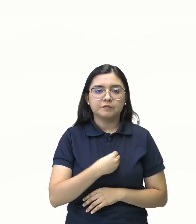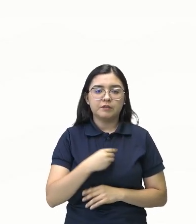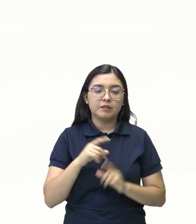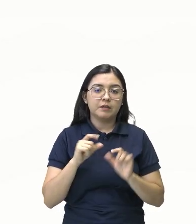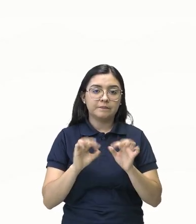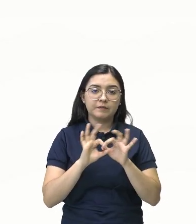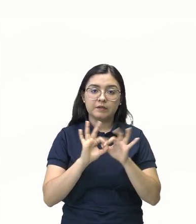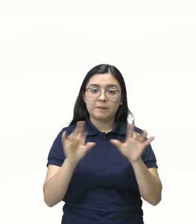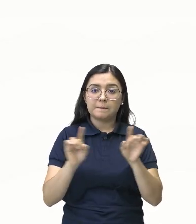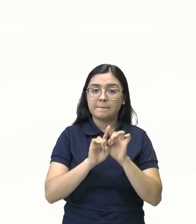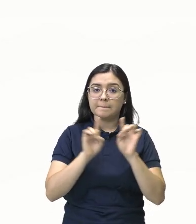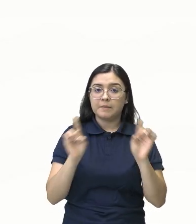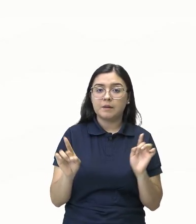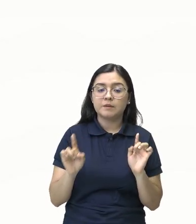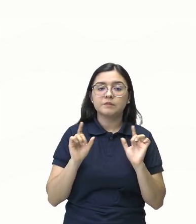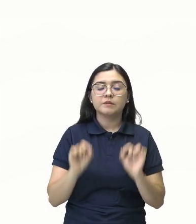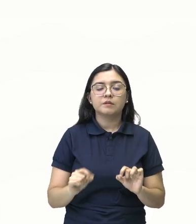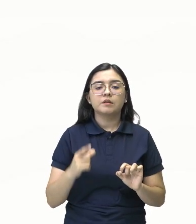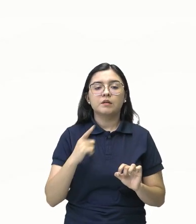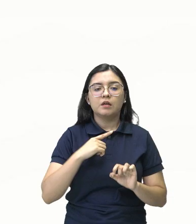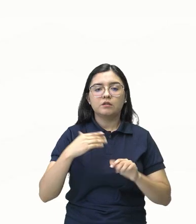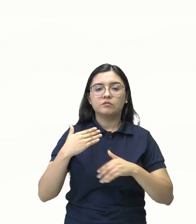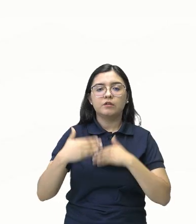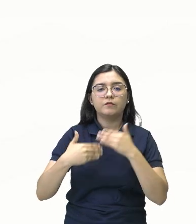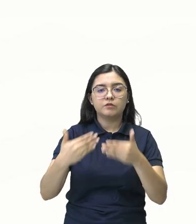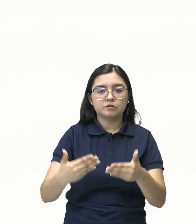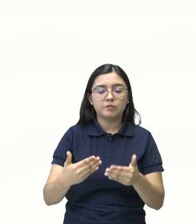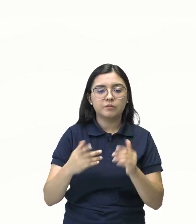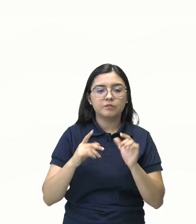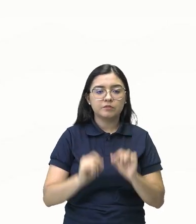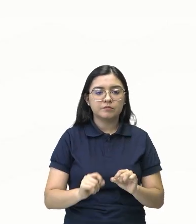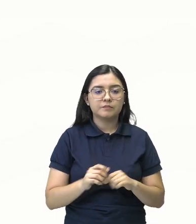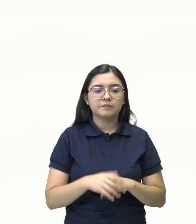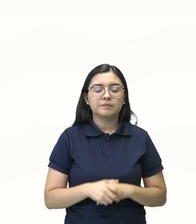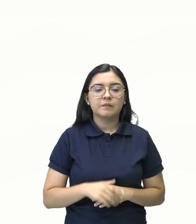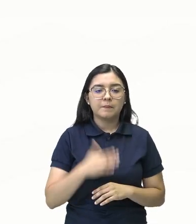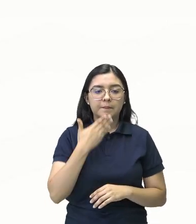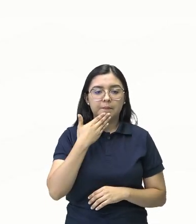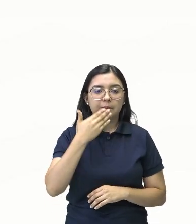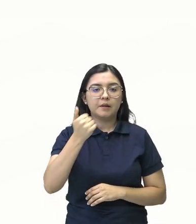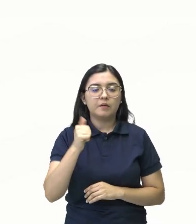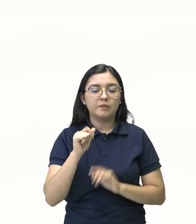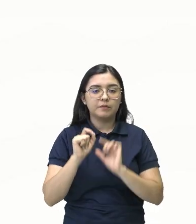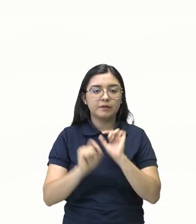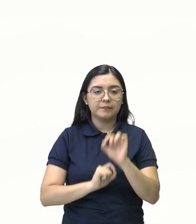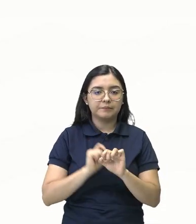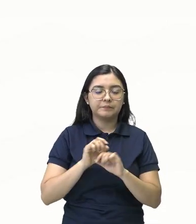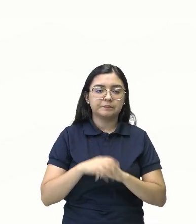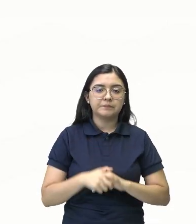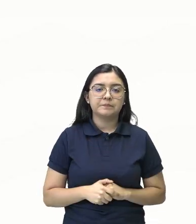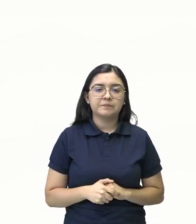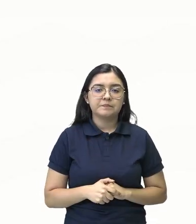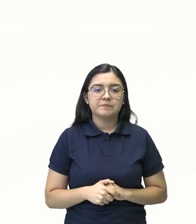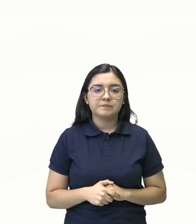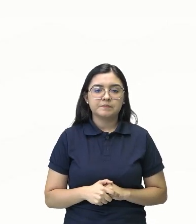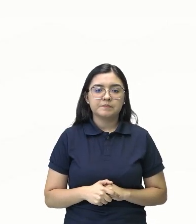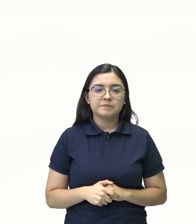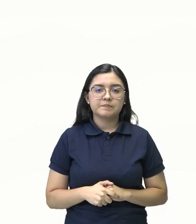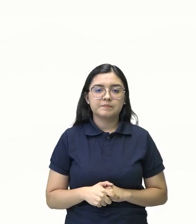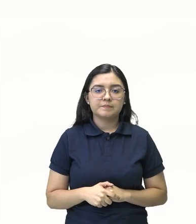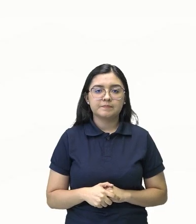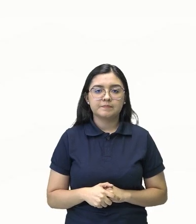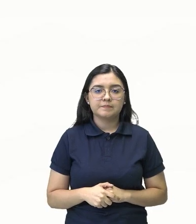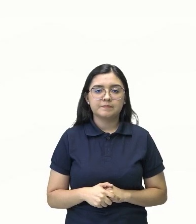algum momento, né, evolutivamente, elas se acharam melhor, né, vamos dizer